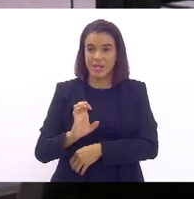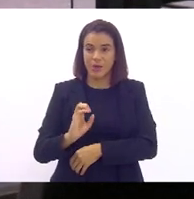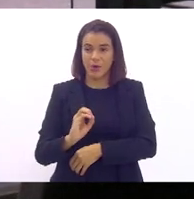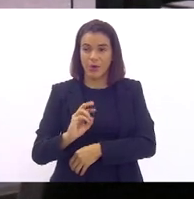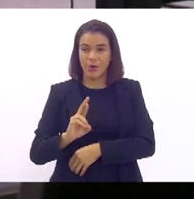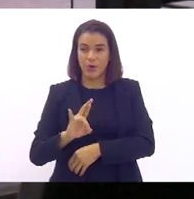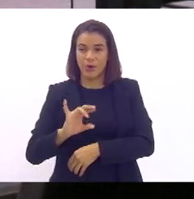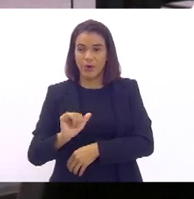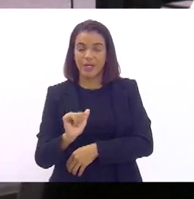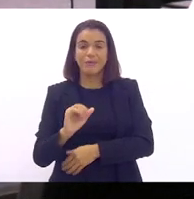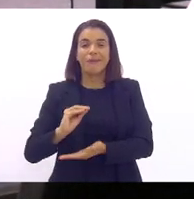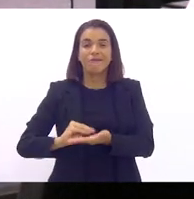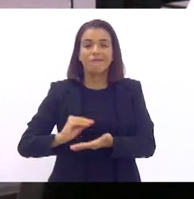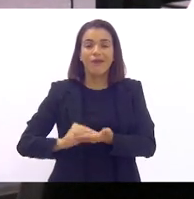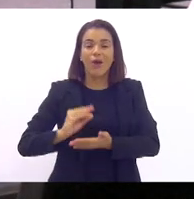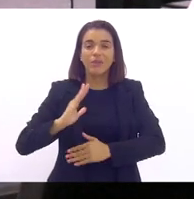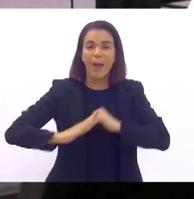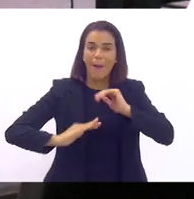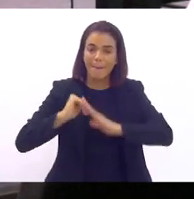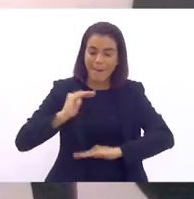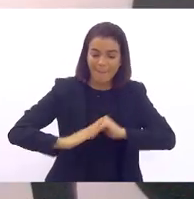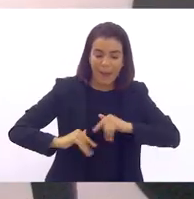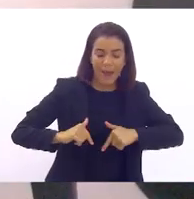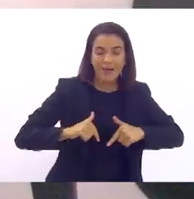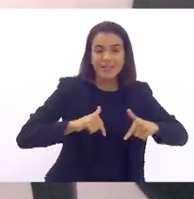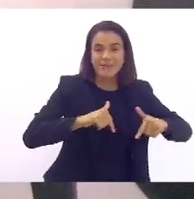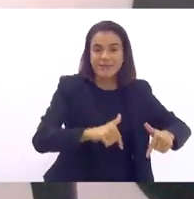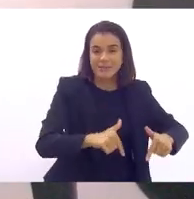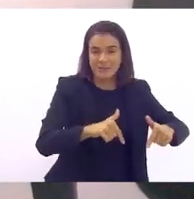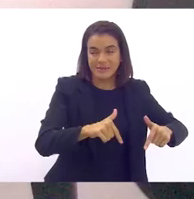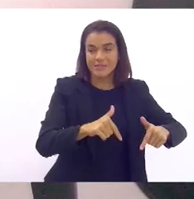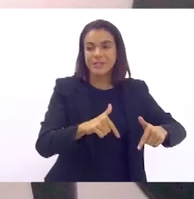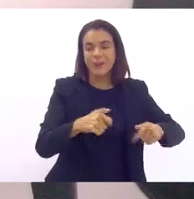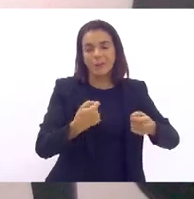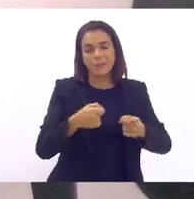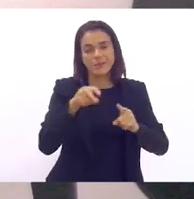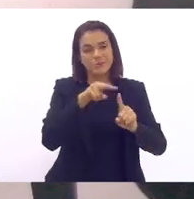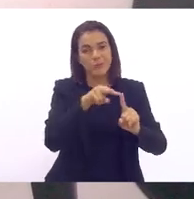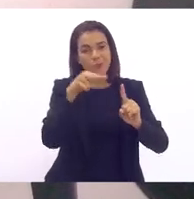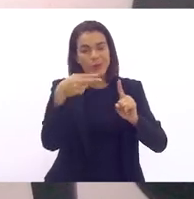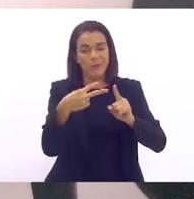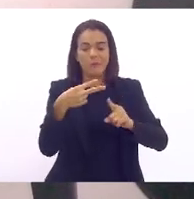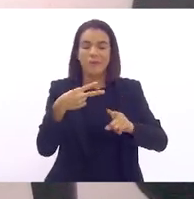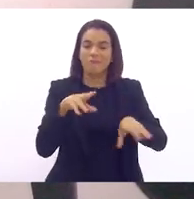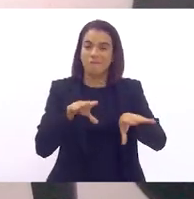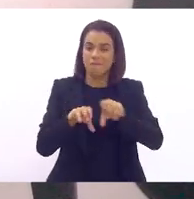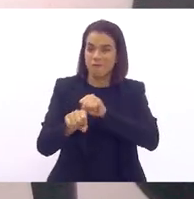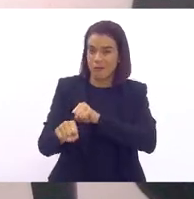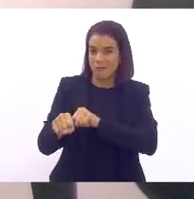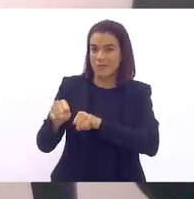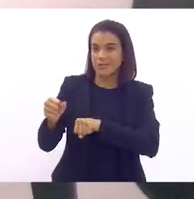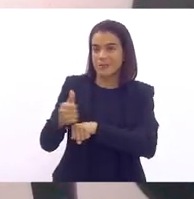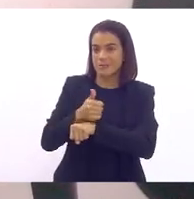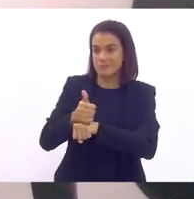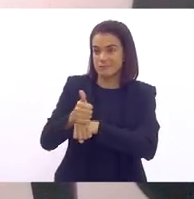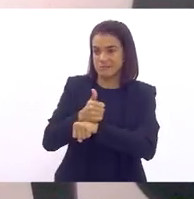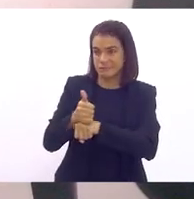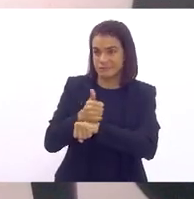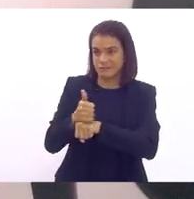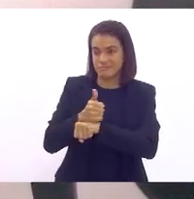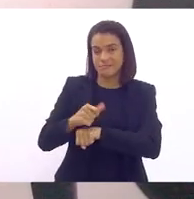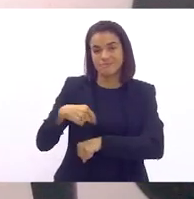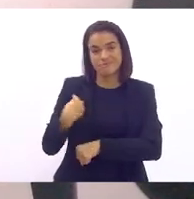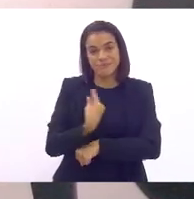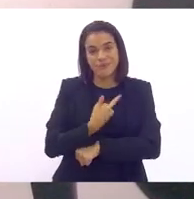temos nós carecemos da prática Então a gente tem que ter muito esse olhar da formação profissional né para que a gente